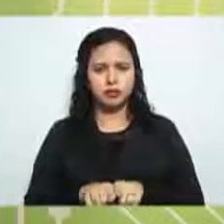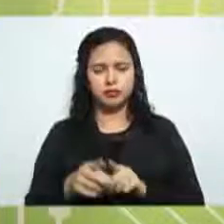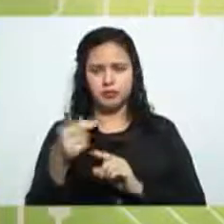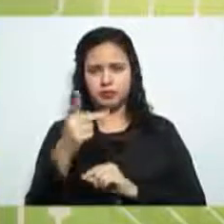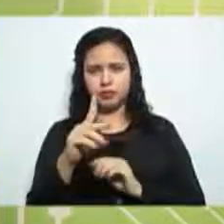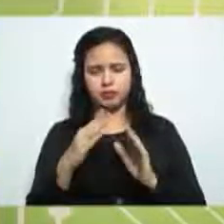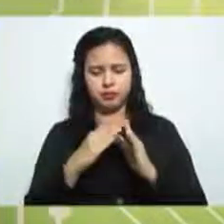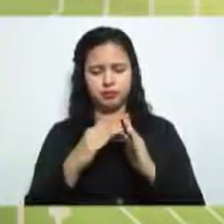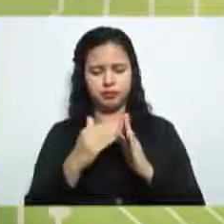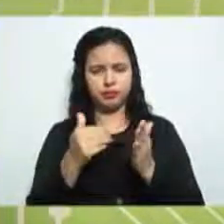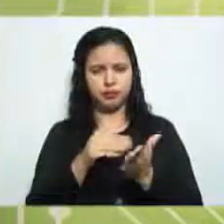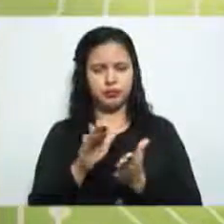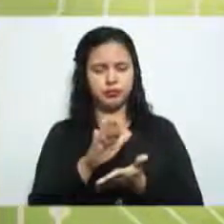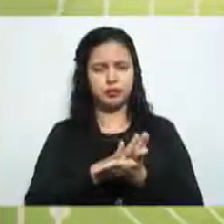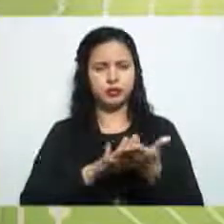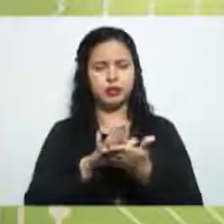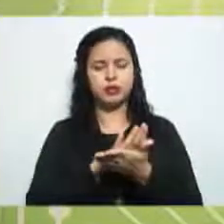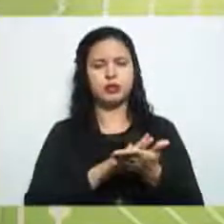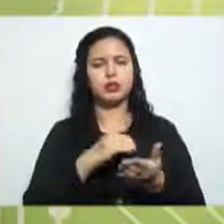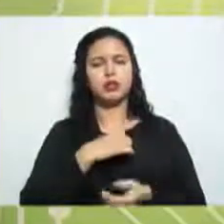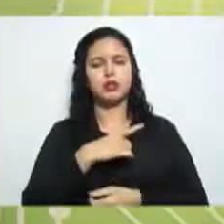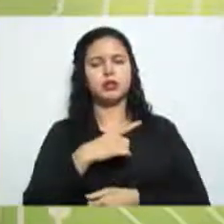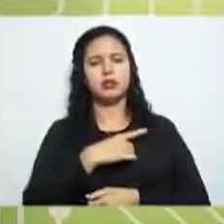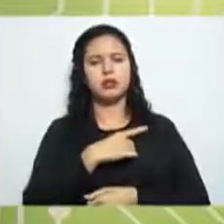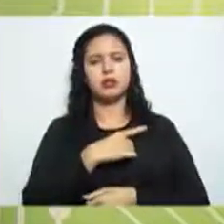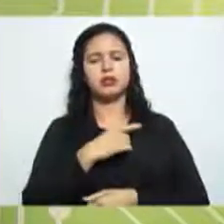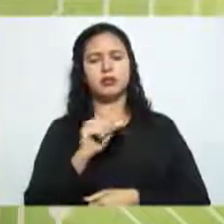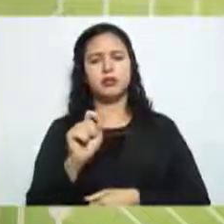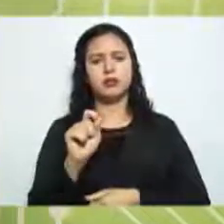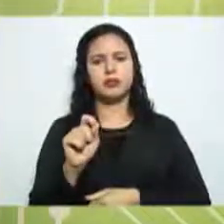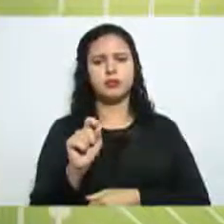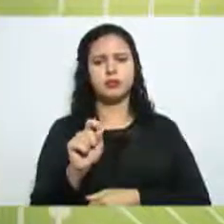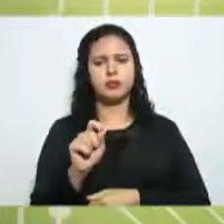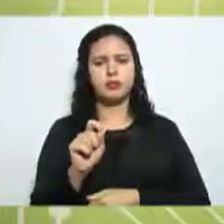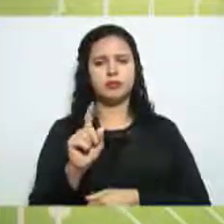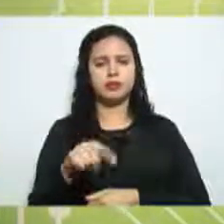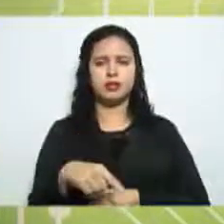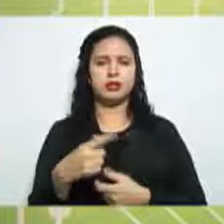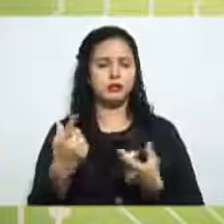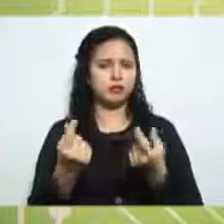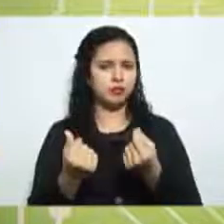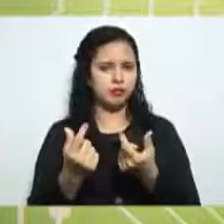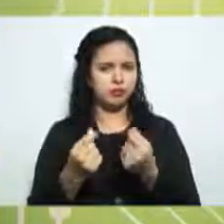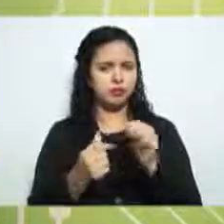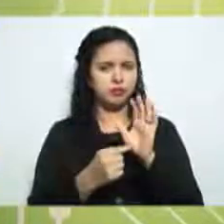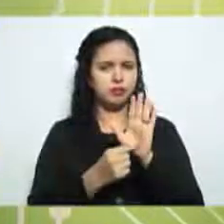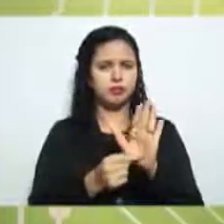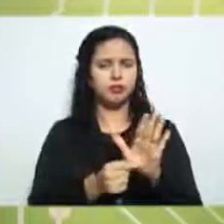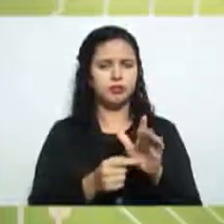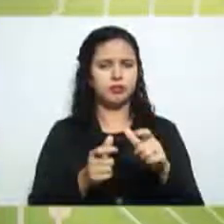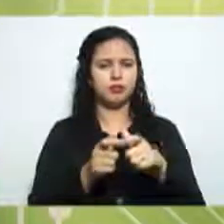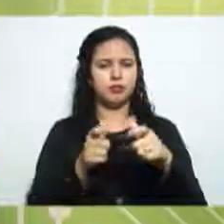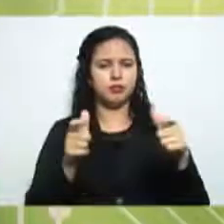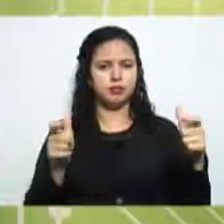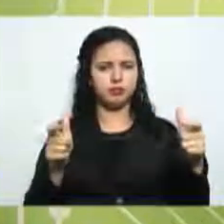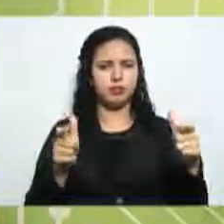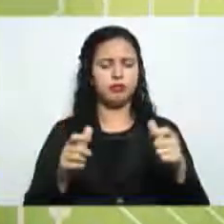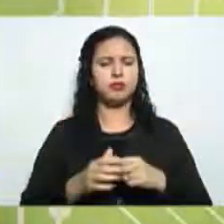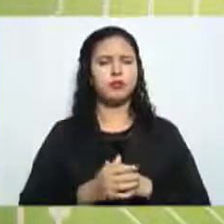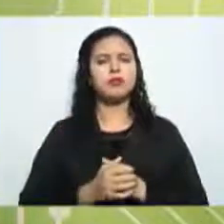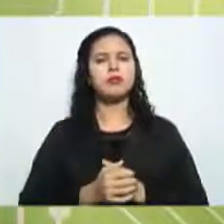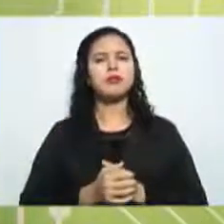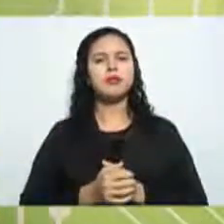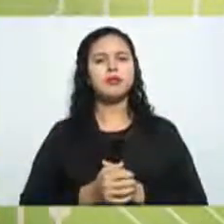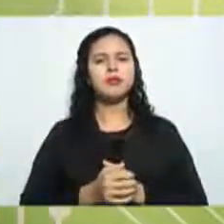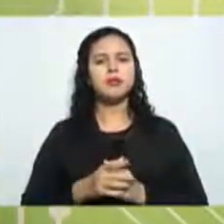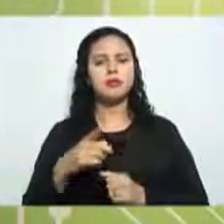casa. Quando a gente tem essa regularização, a gente tem índices econômicos que mostram que o crescimento econômico aumenta. Então, existe